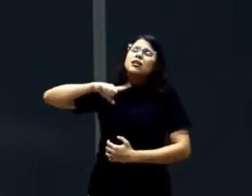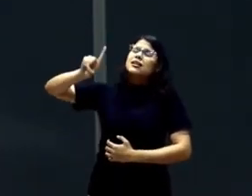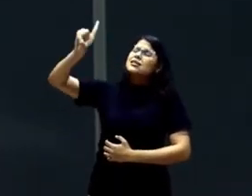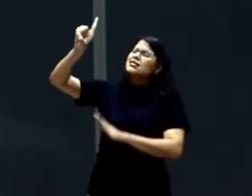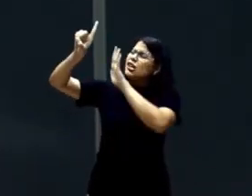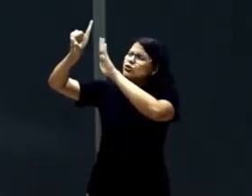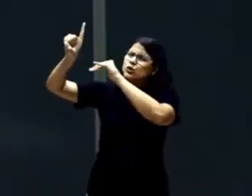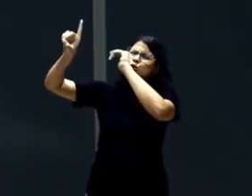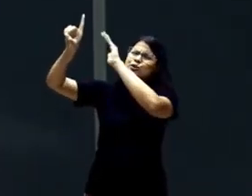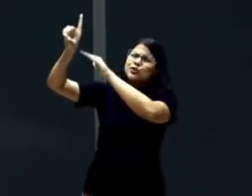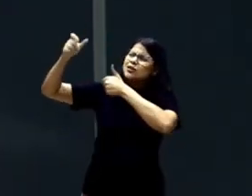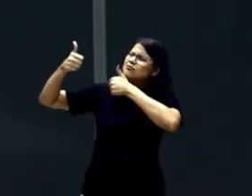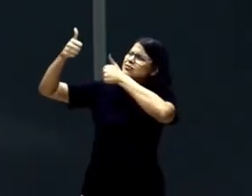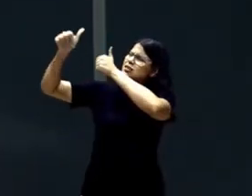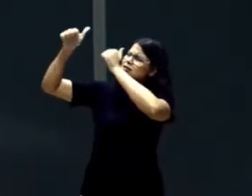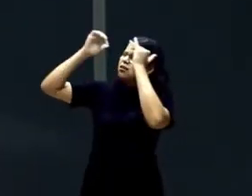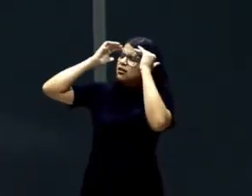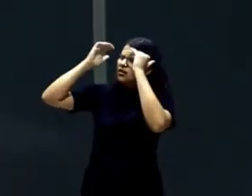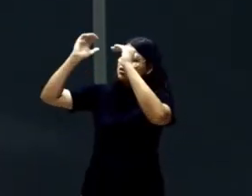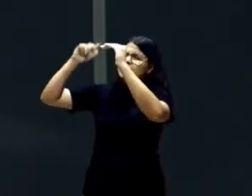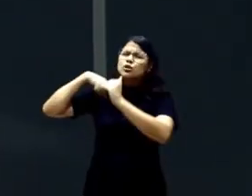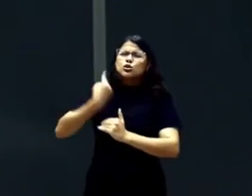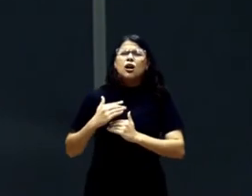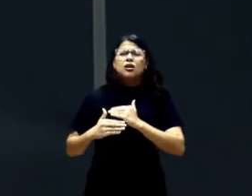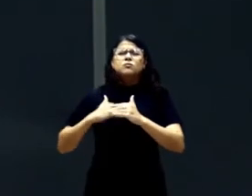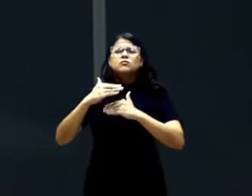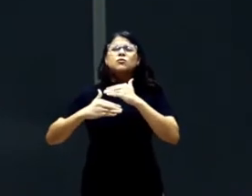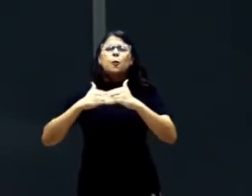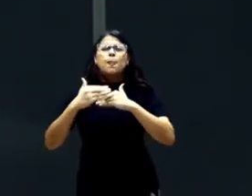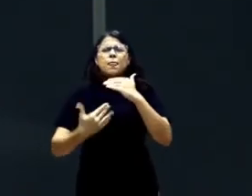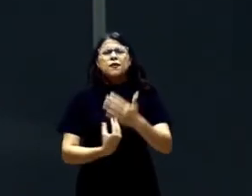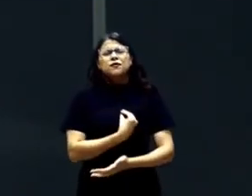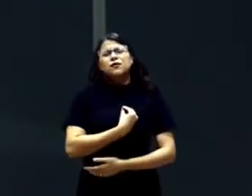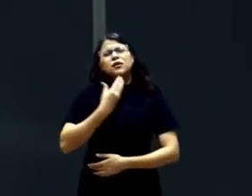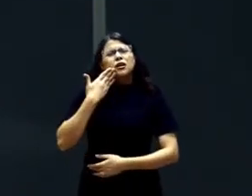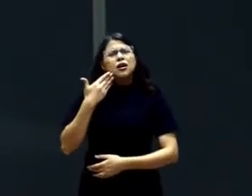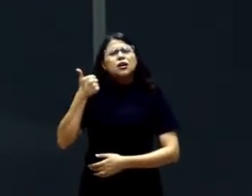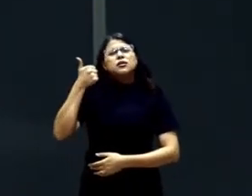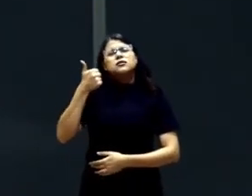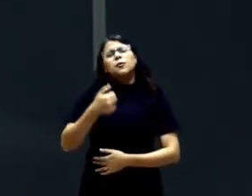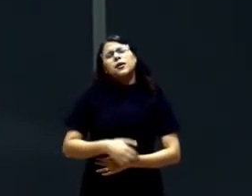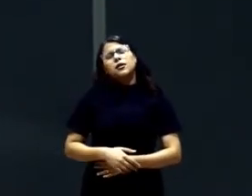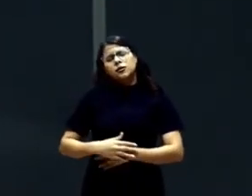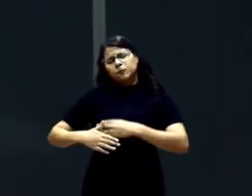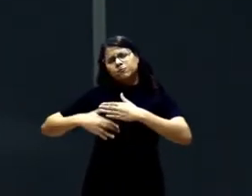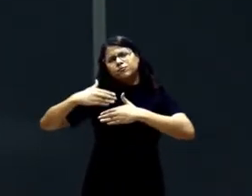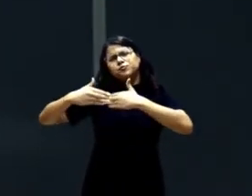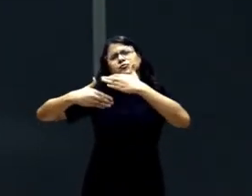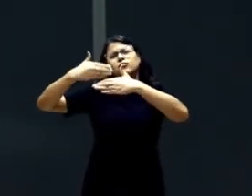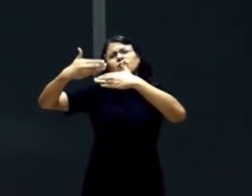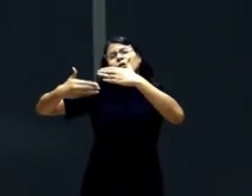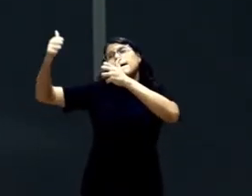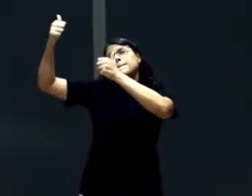seguir. Deus, que possamos melhorar dia a dia, Senhor, que possamos estar mais perto de